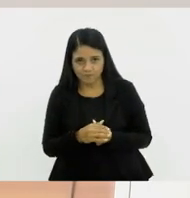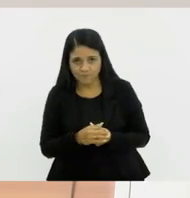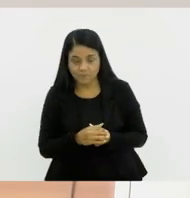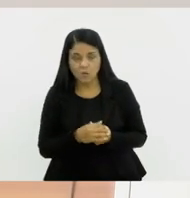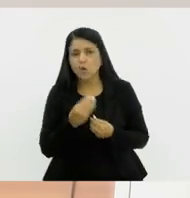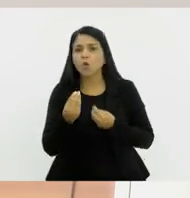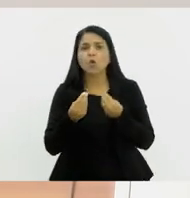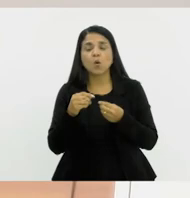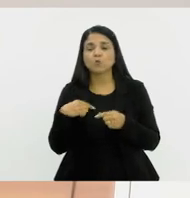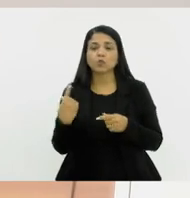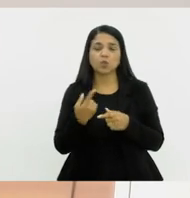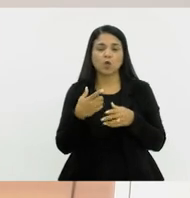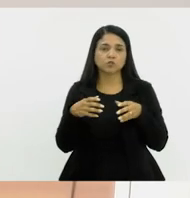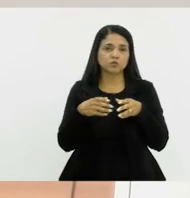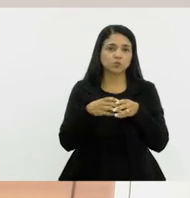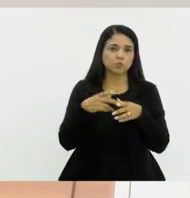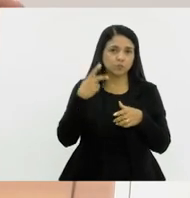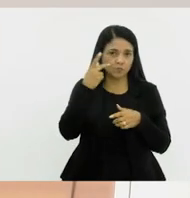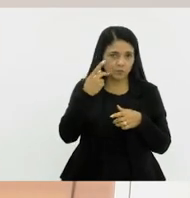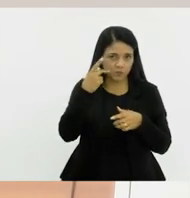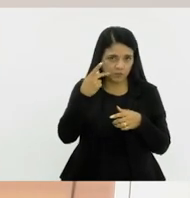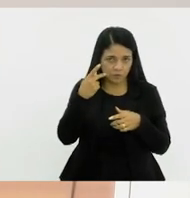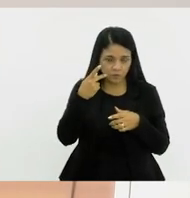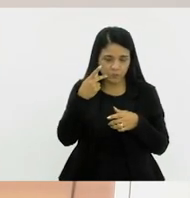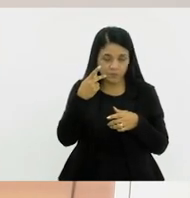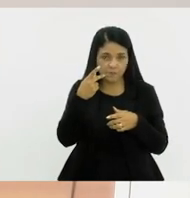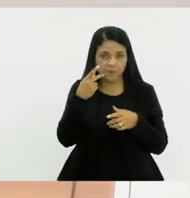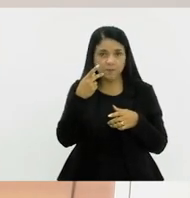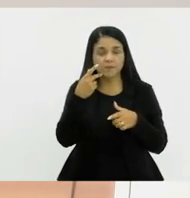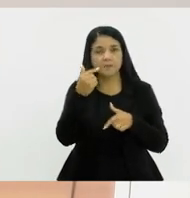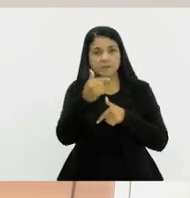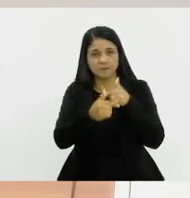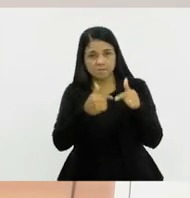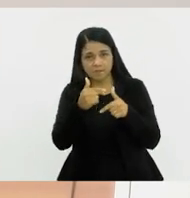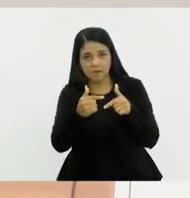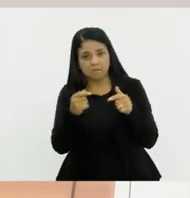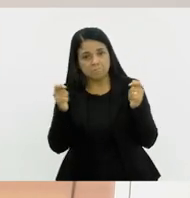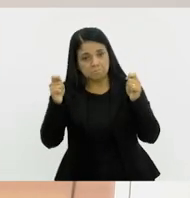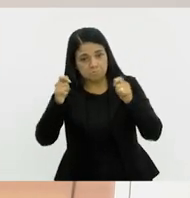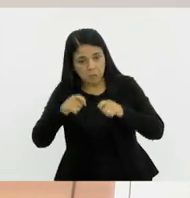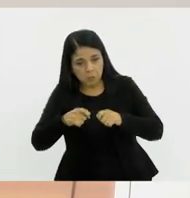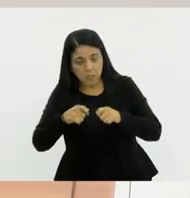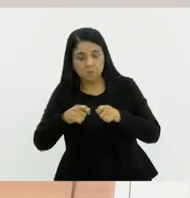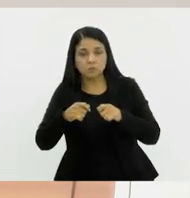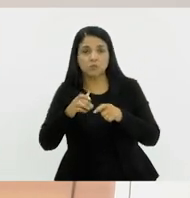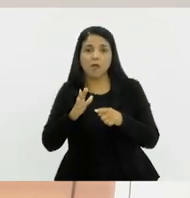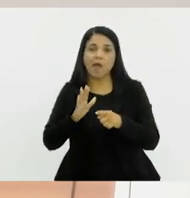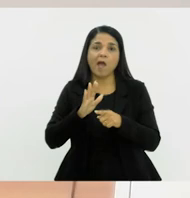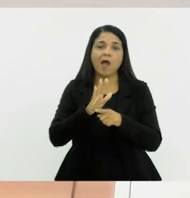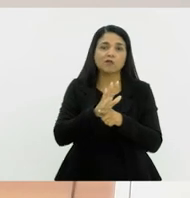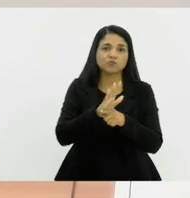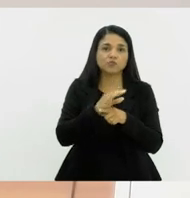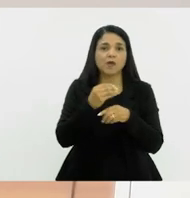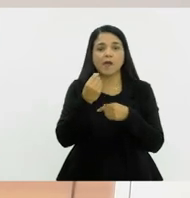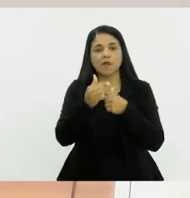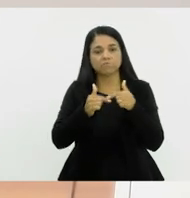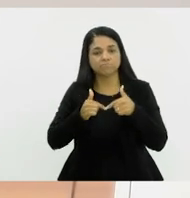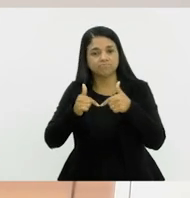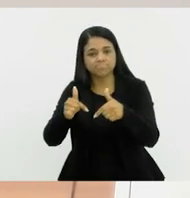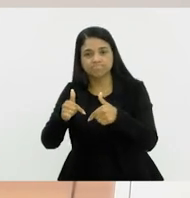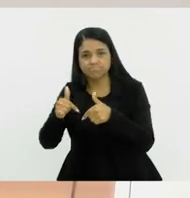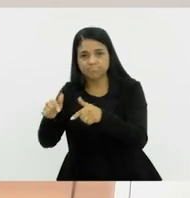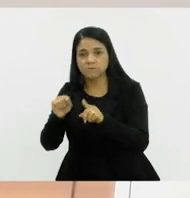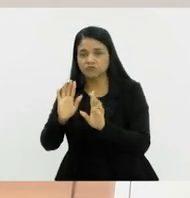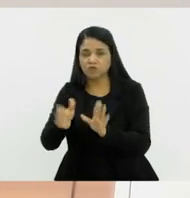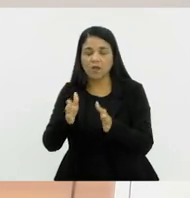ouvindo um pouco do senhor, qual o desdobramento das medidas, né, que foram apresentadas